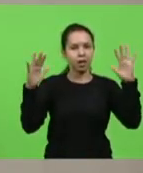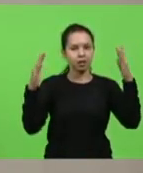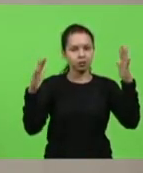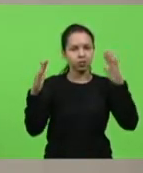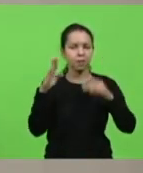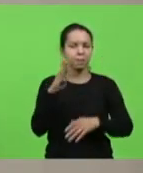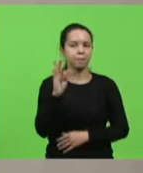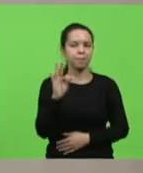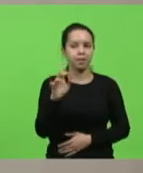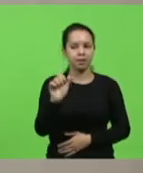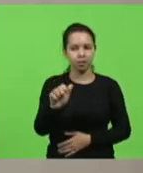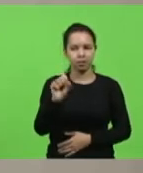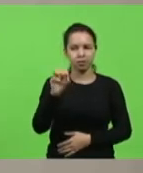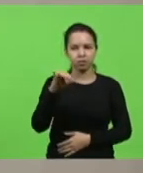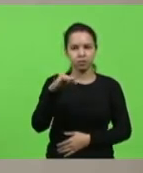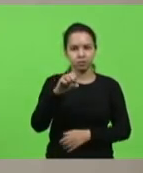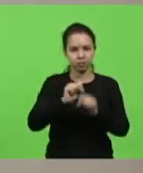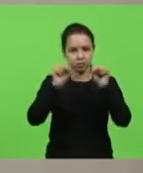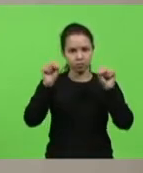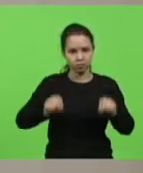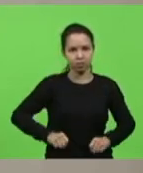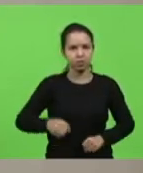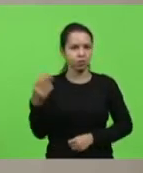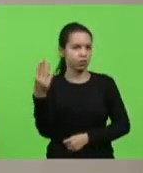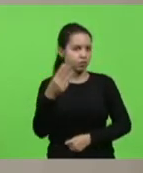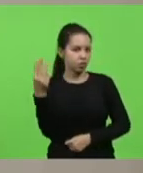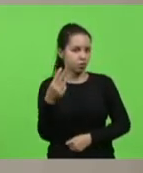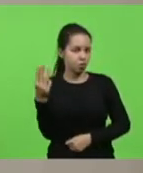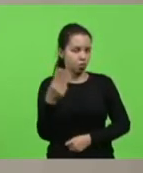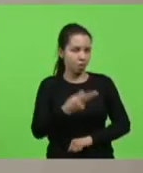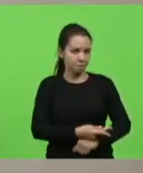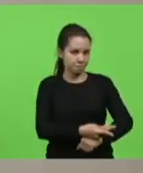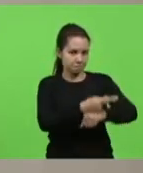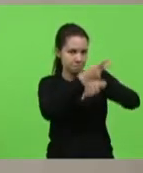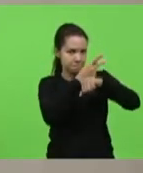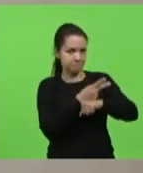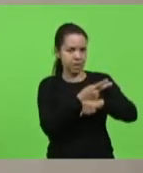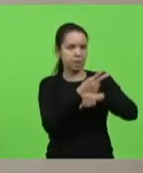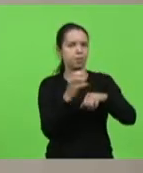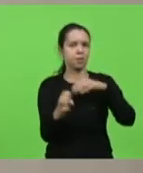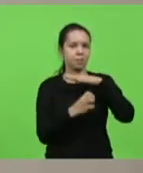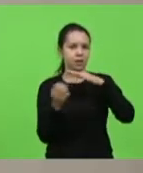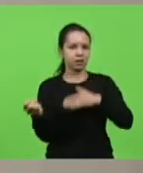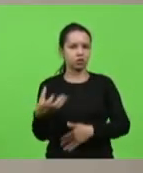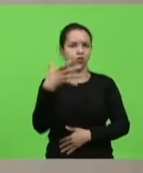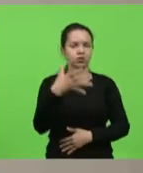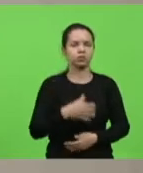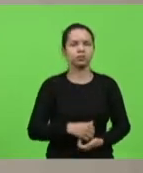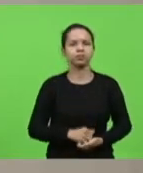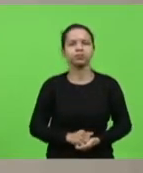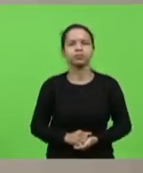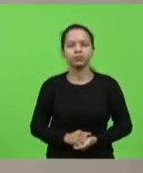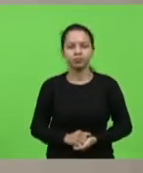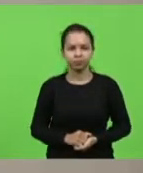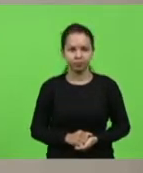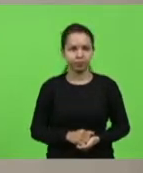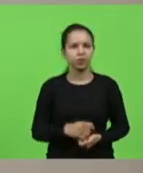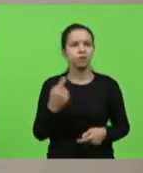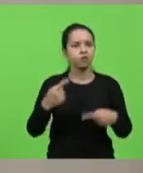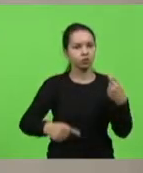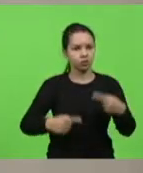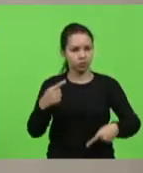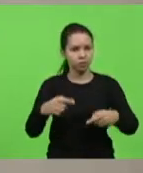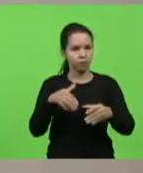Sistemas, pelo terceiro lugar no prêmio Inovação Catarinense, categoria Empresa Inovadora. Em discussão. Não havendo quem queira discutir, em